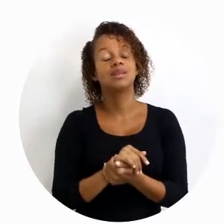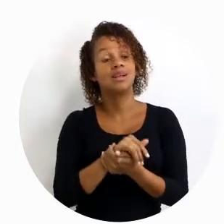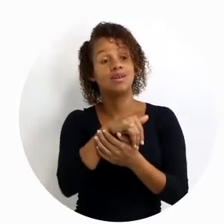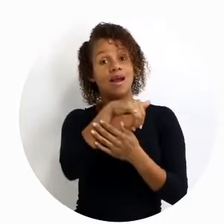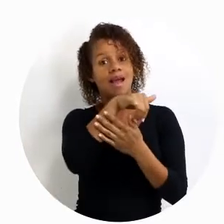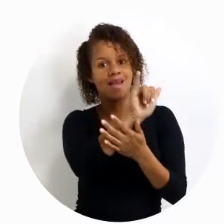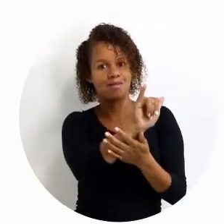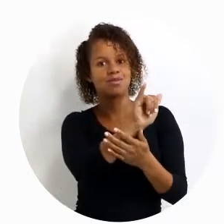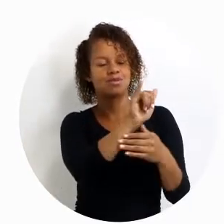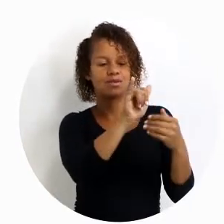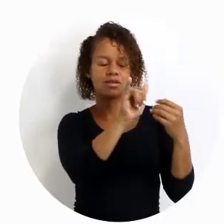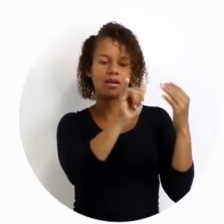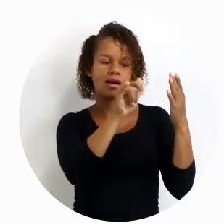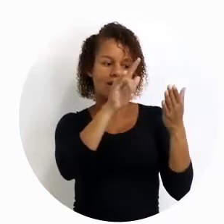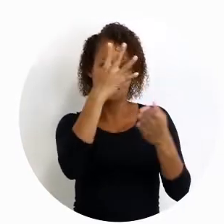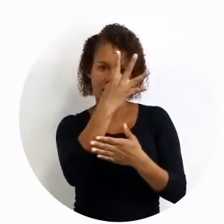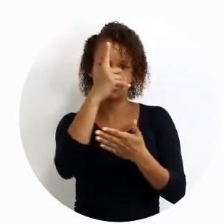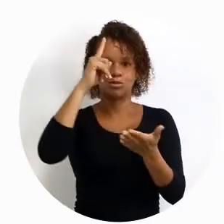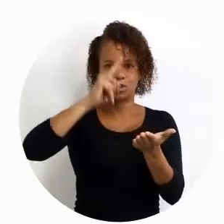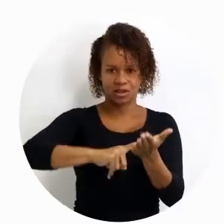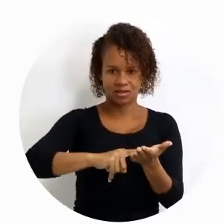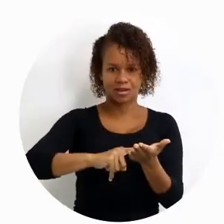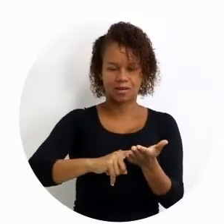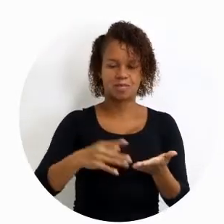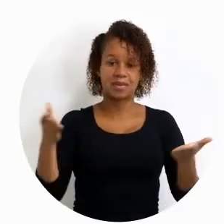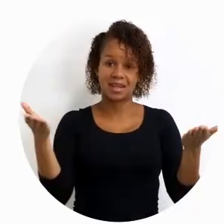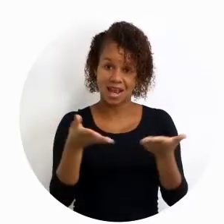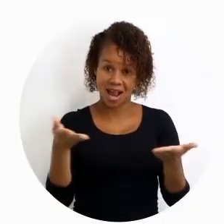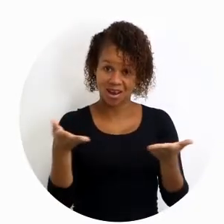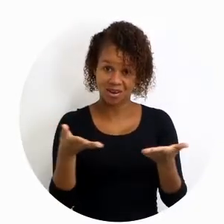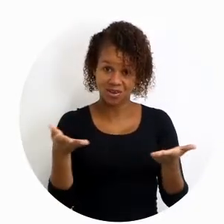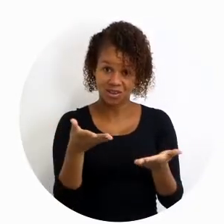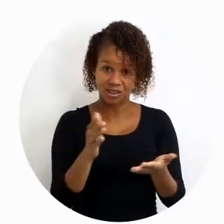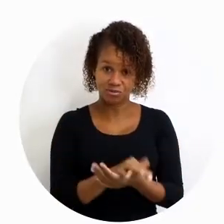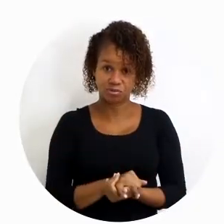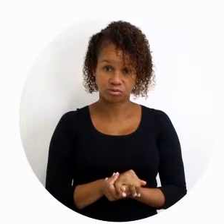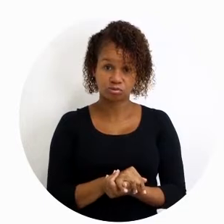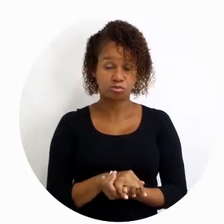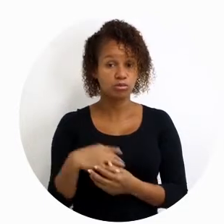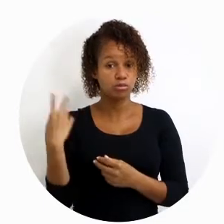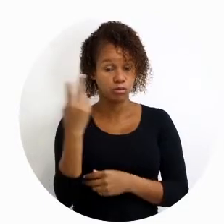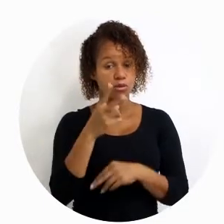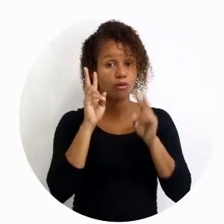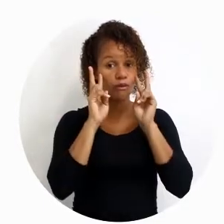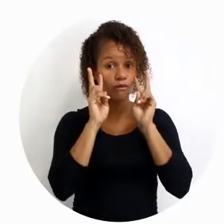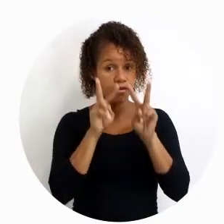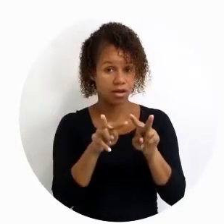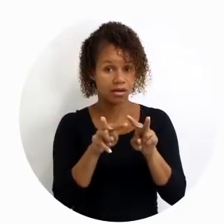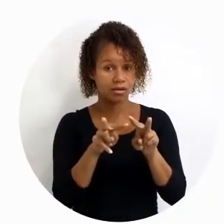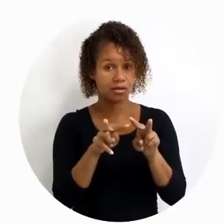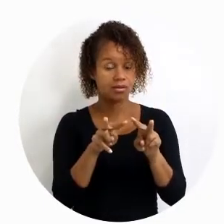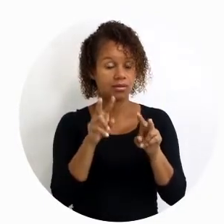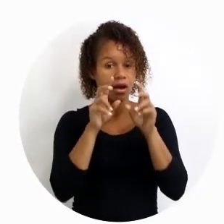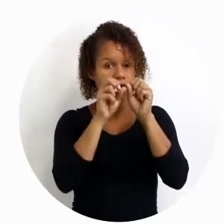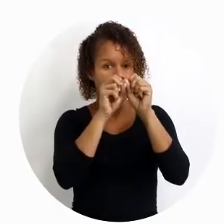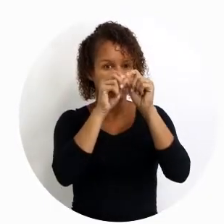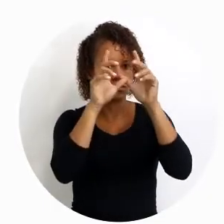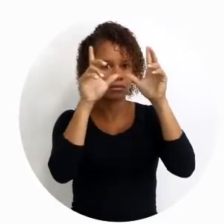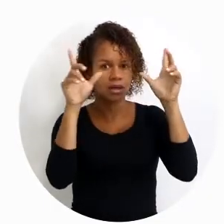eixo Y, 4, Enter. E agora nós podemos ver